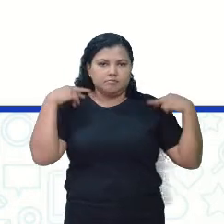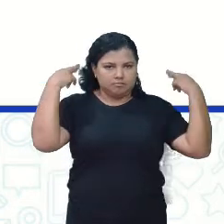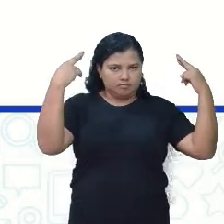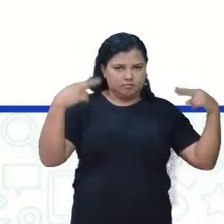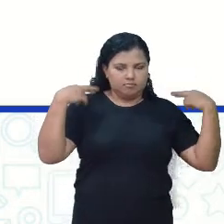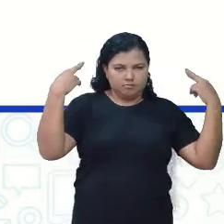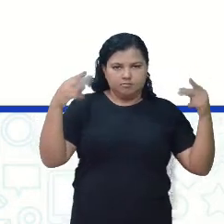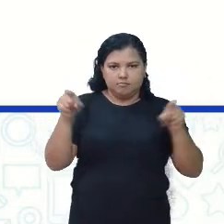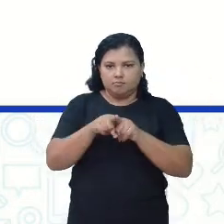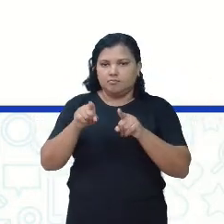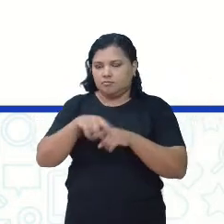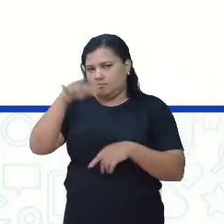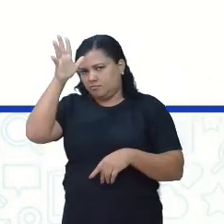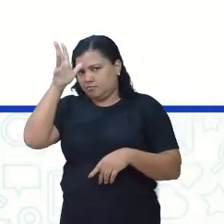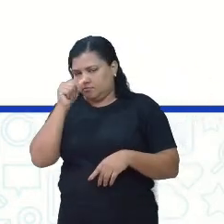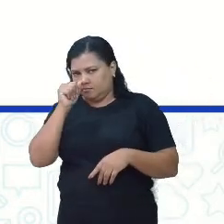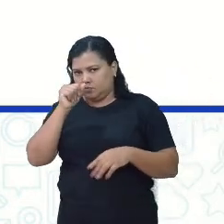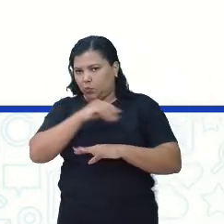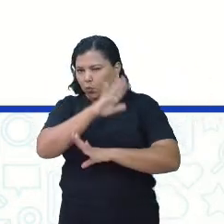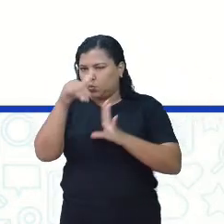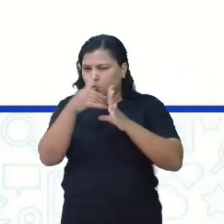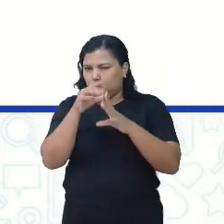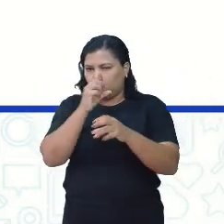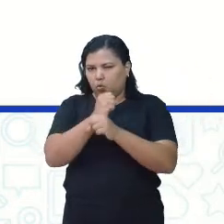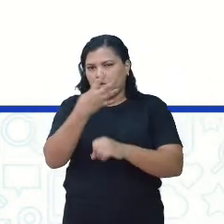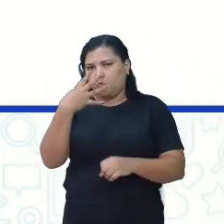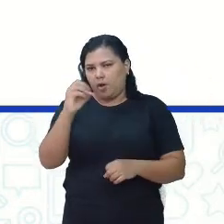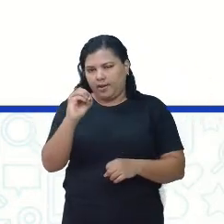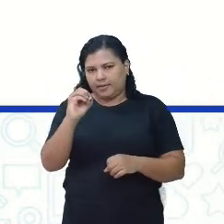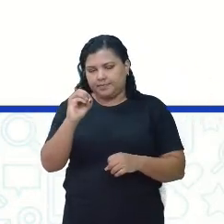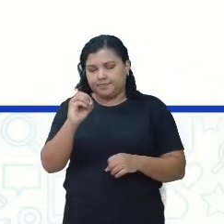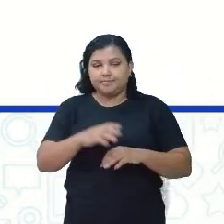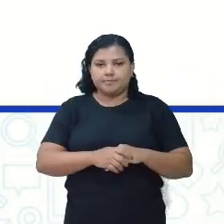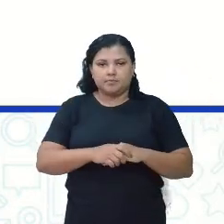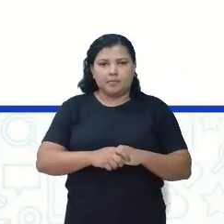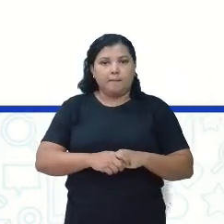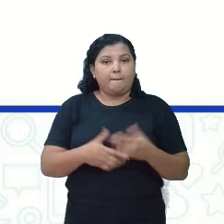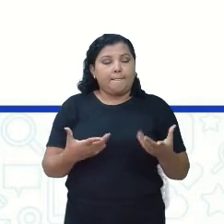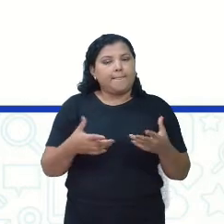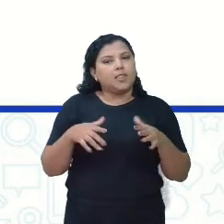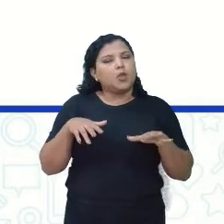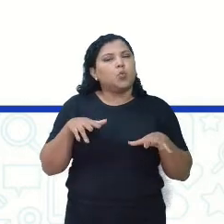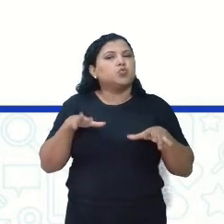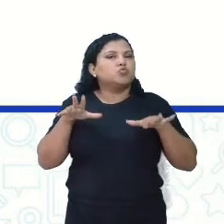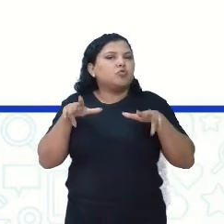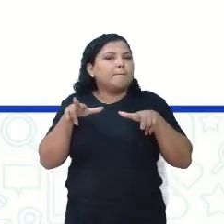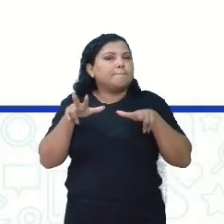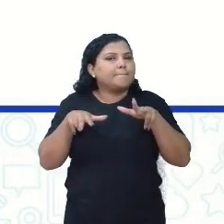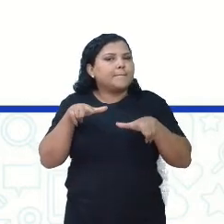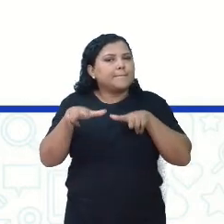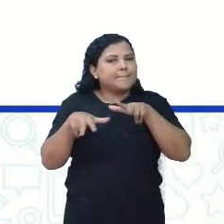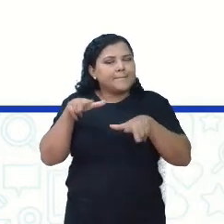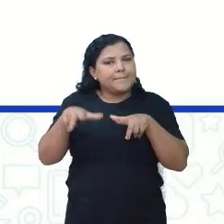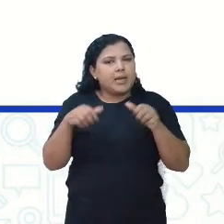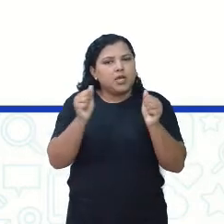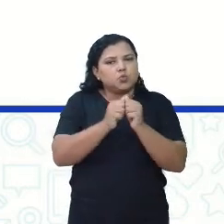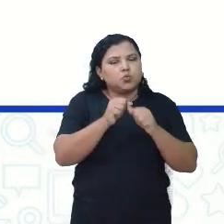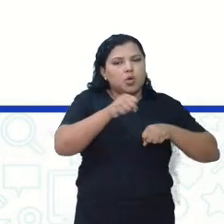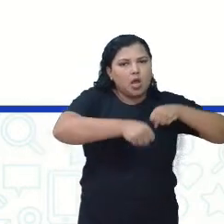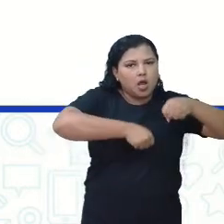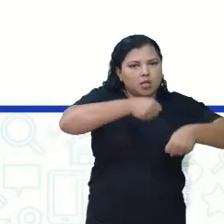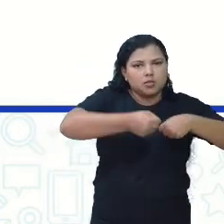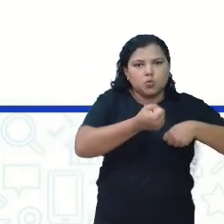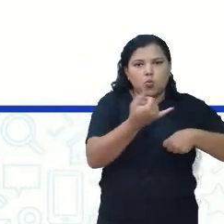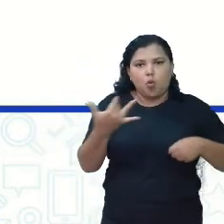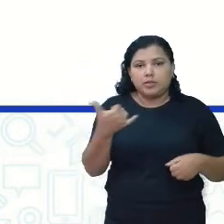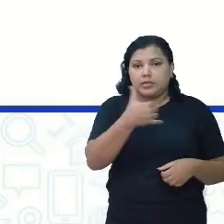animais. Sabendo que o total de pés desses animais é 100, quantas galinhas e quantos carneiros